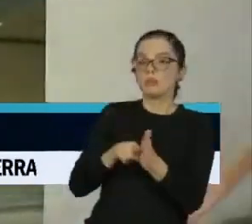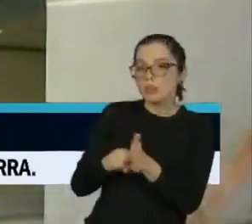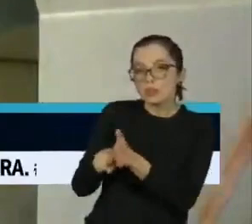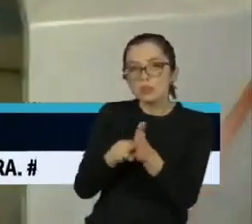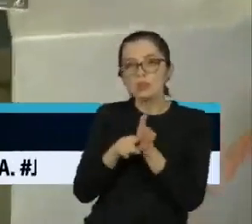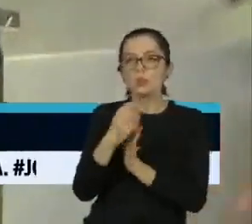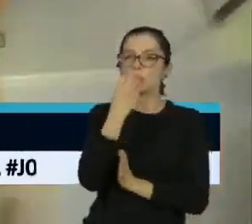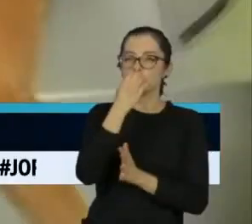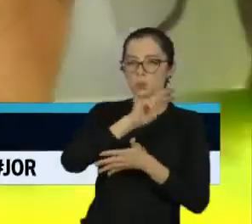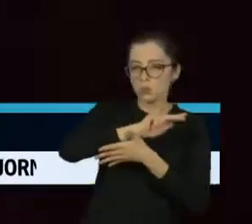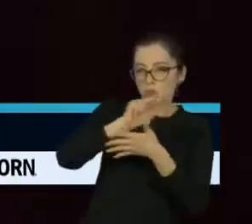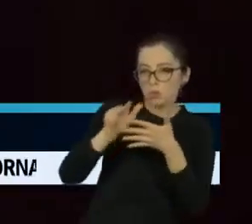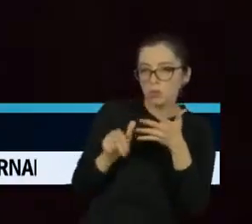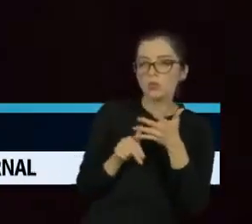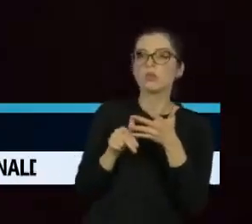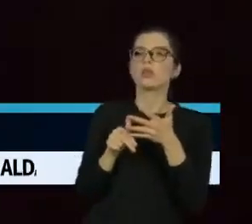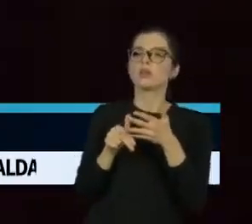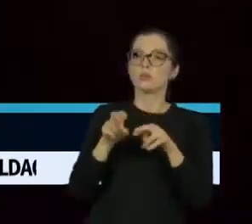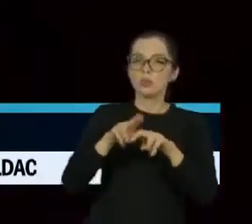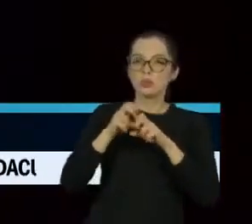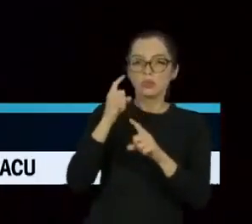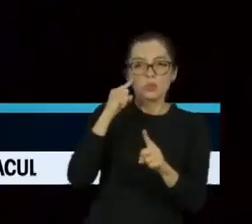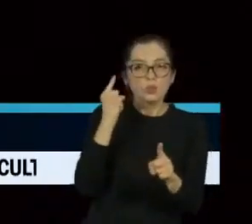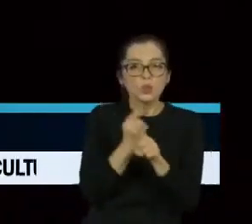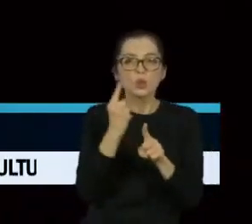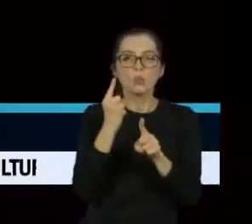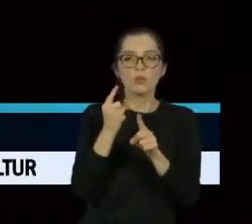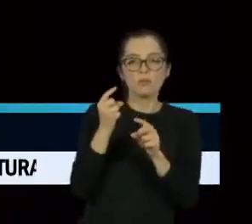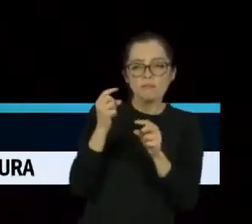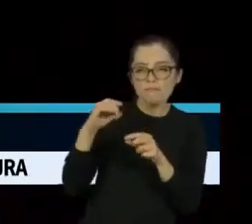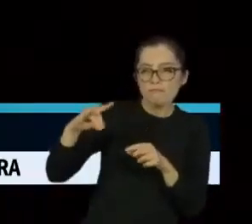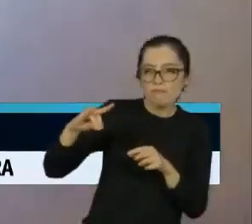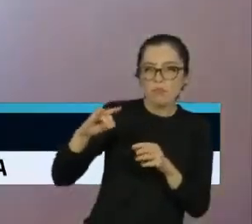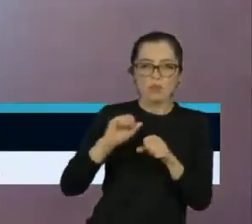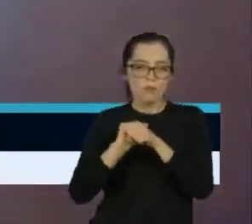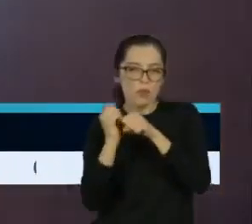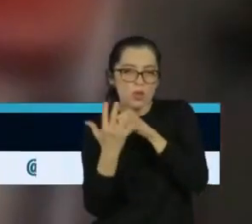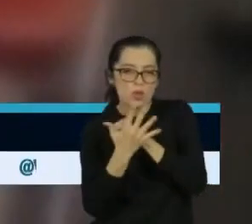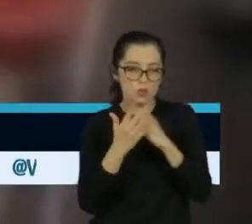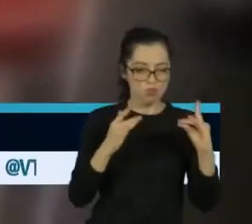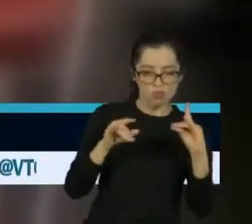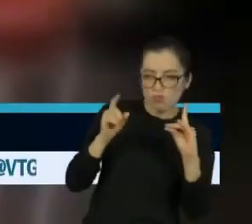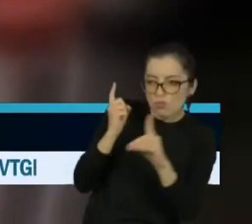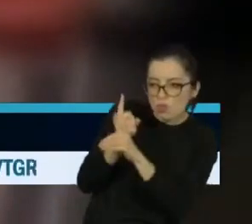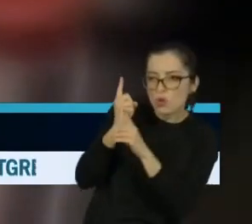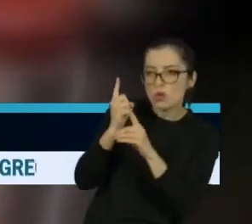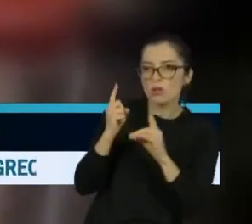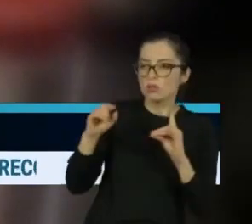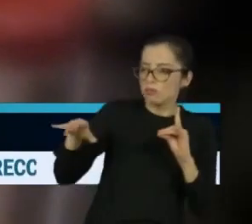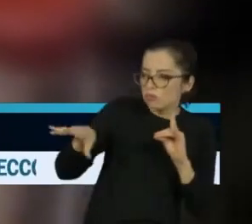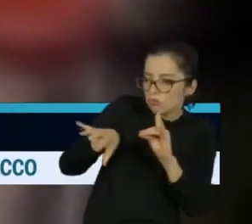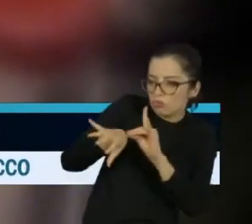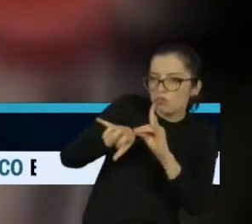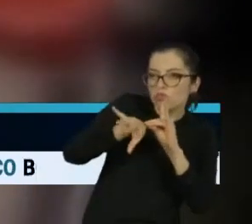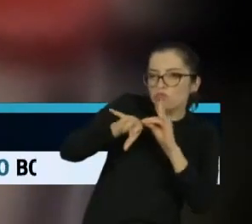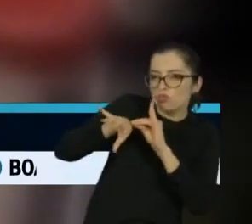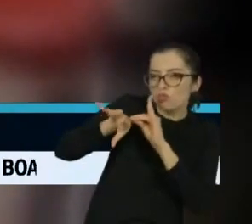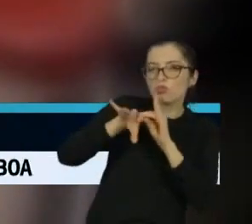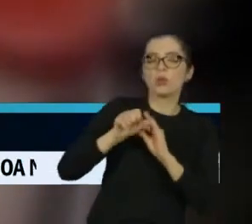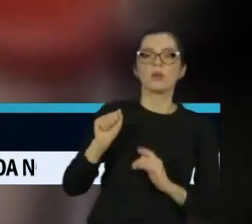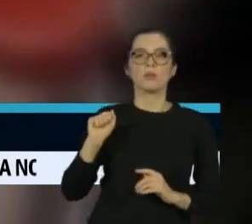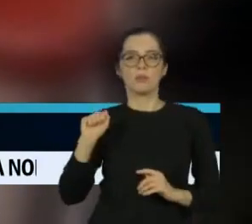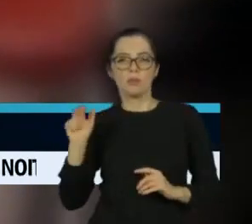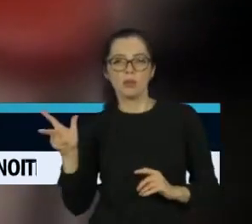novo coronavírus. Cães treinados são capazes de identificar doenças como malária, diabetes e